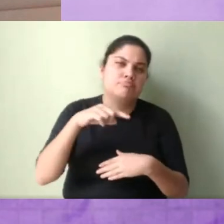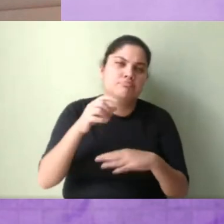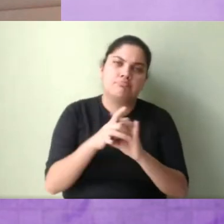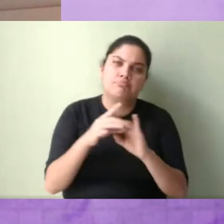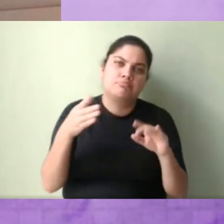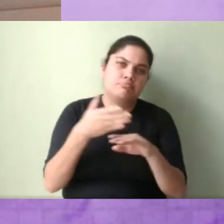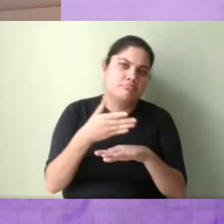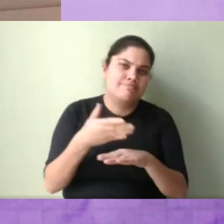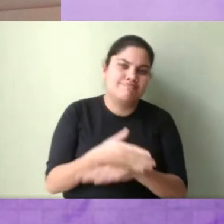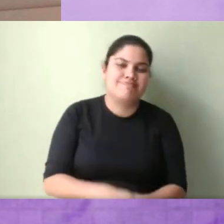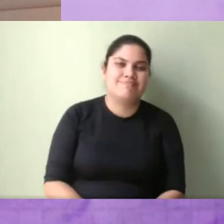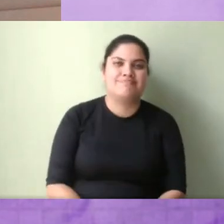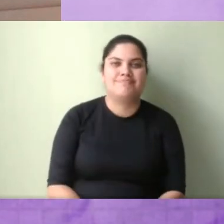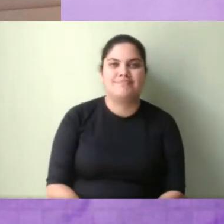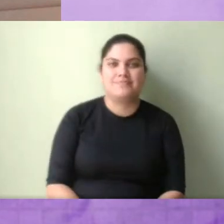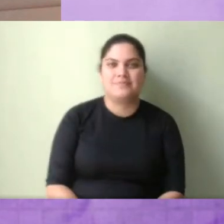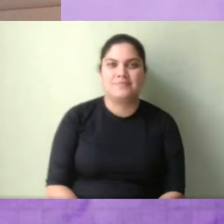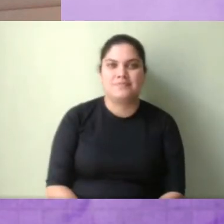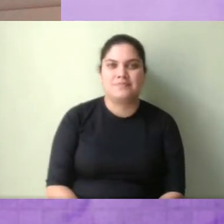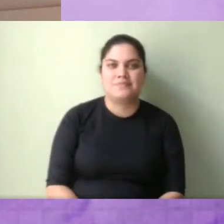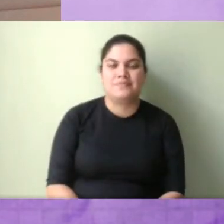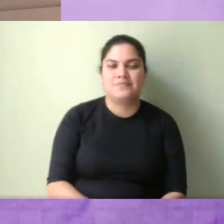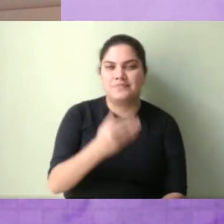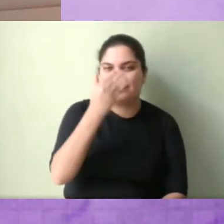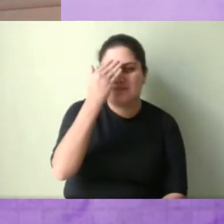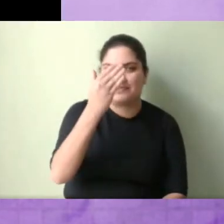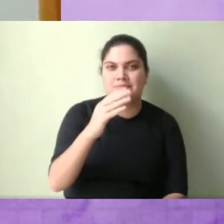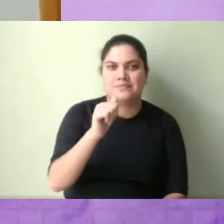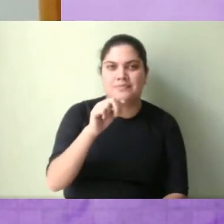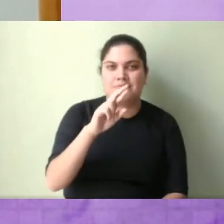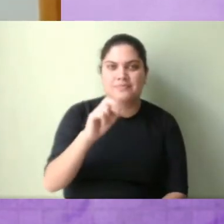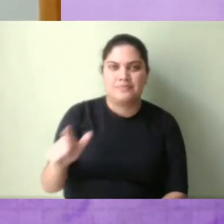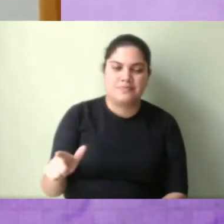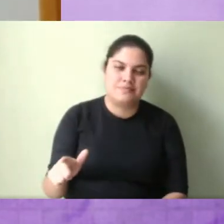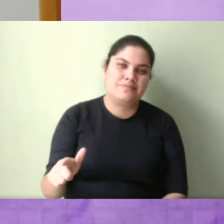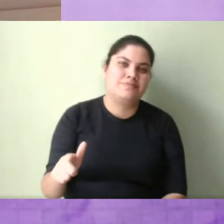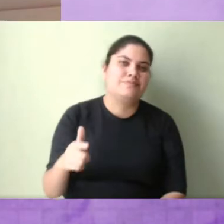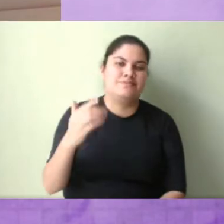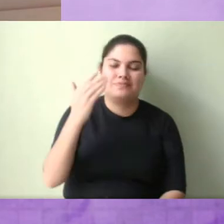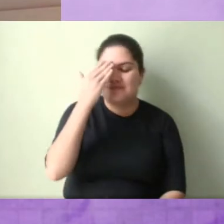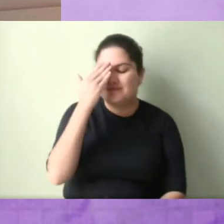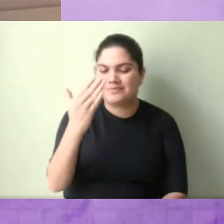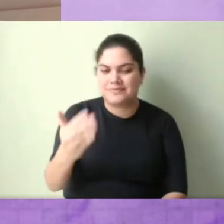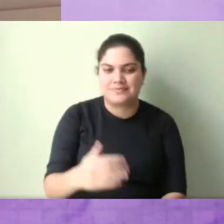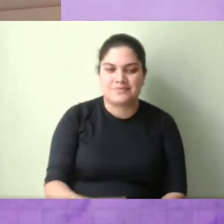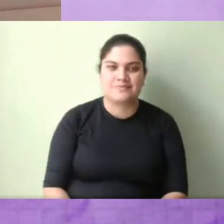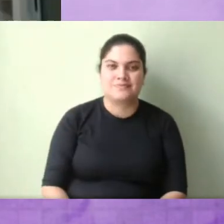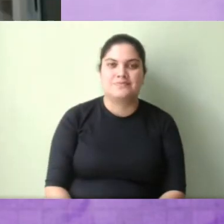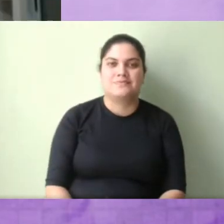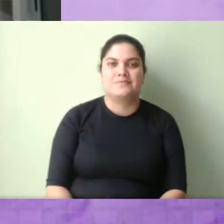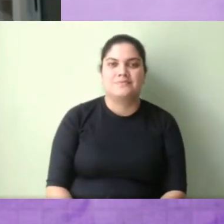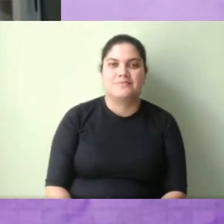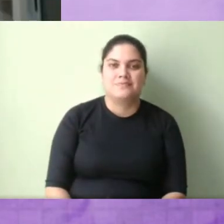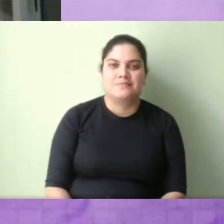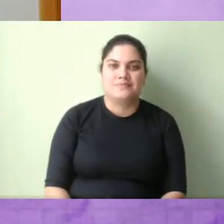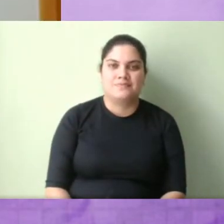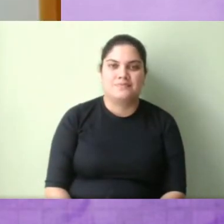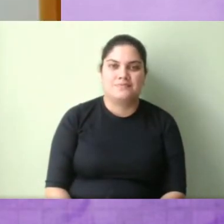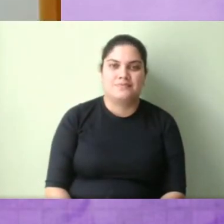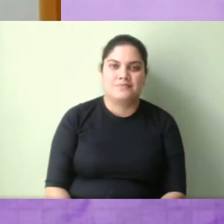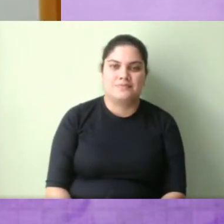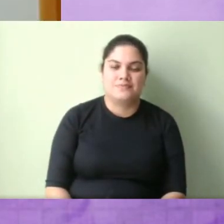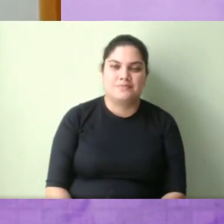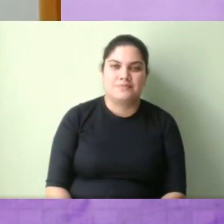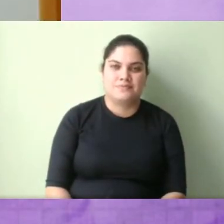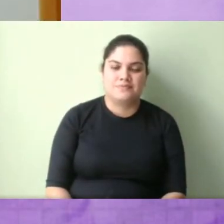coisa, eu fico à disposição. Tenho certeza que tem gente bem legal aí perto de você no físico. Oi? Eu falei, que bom, a